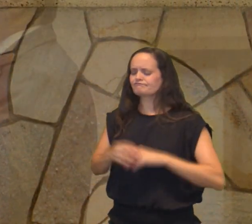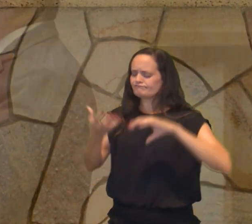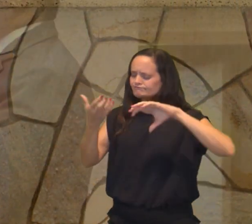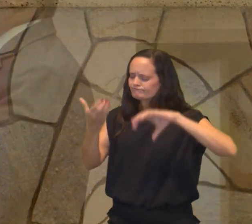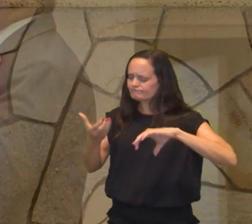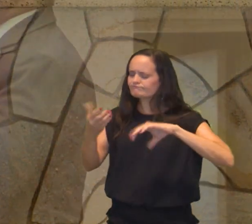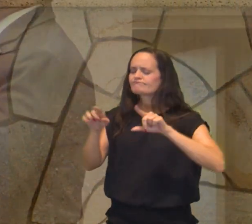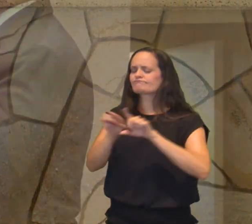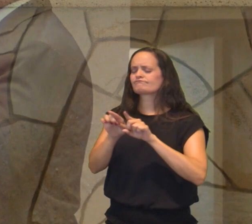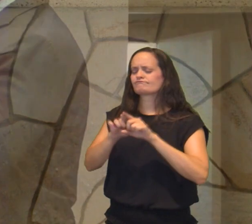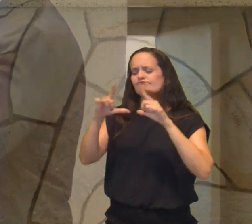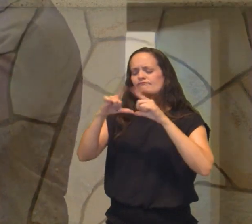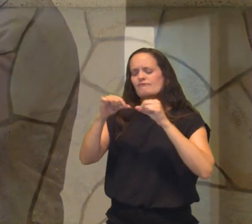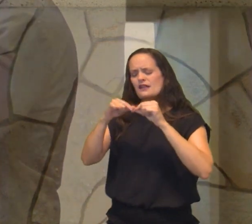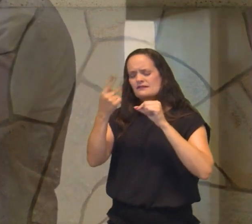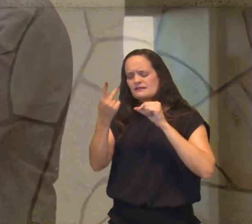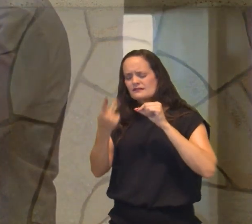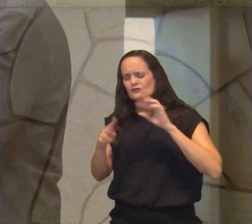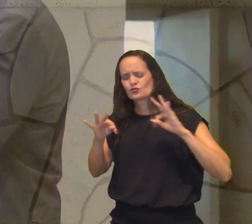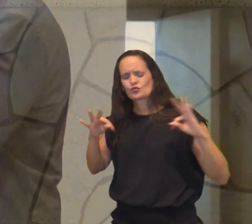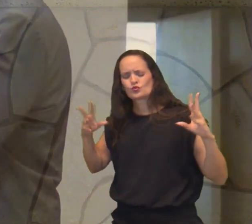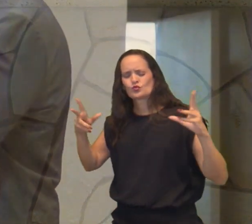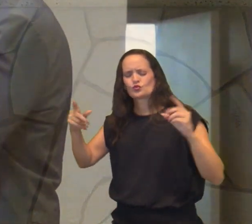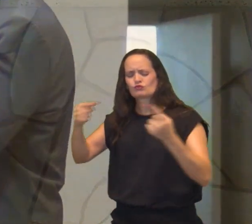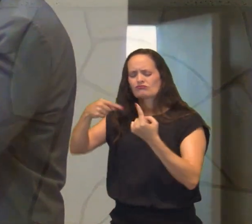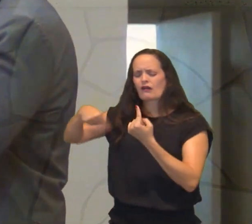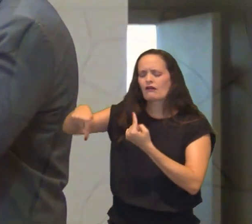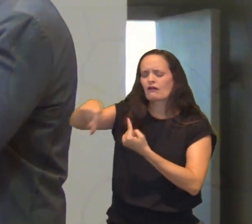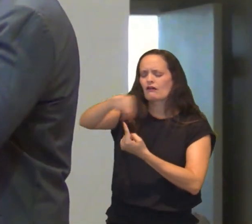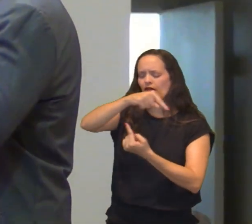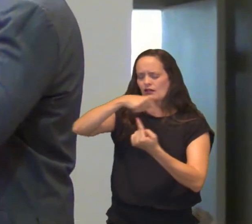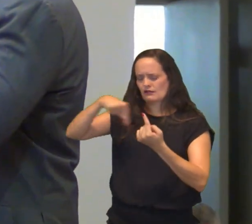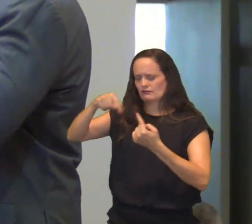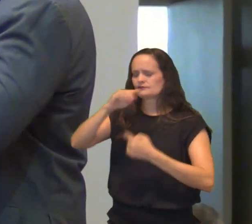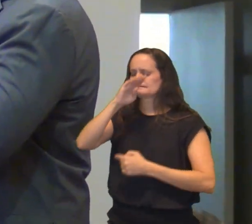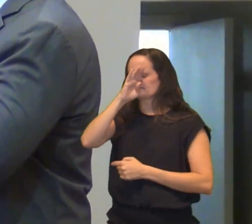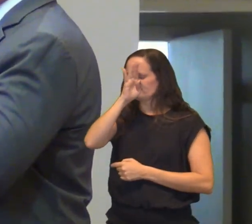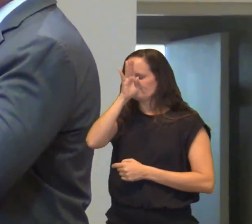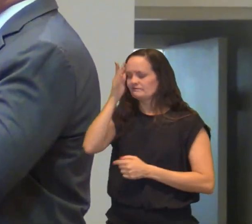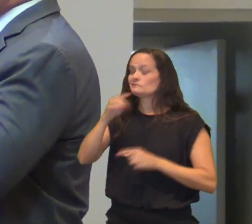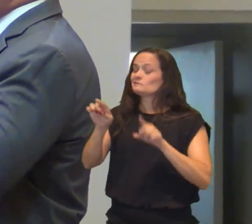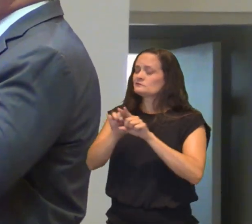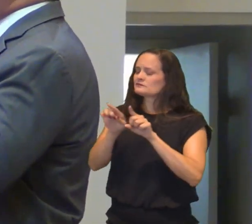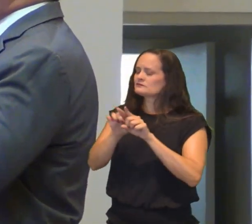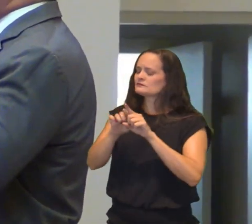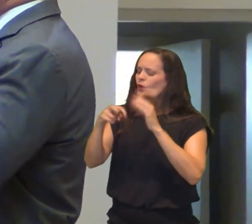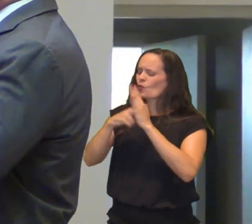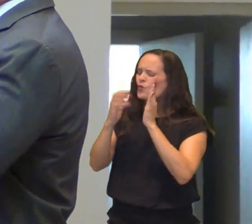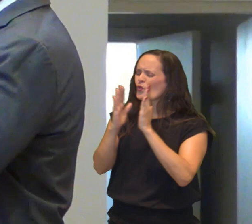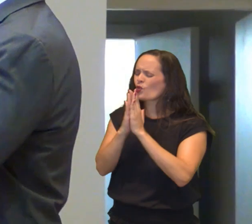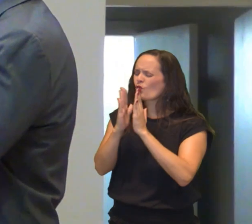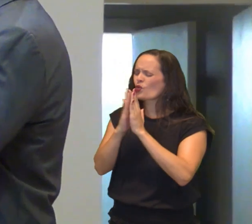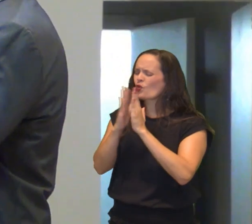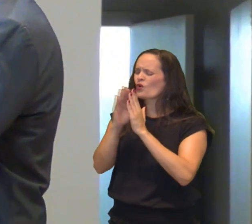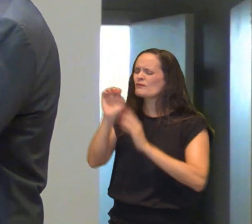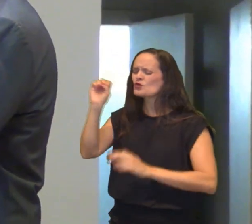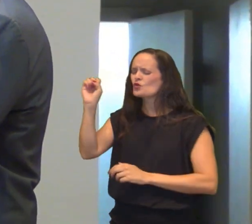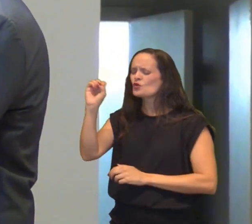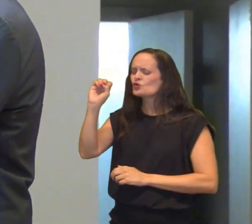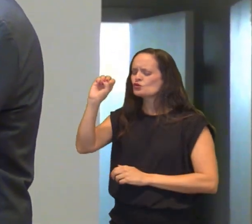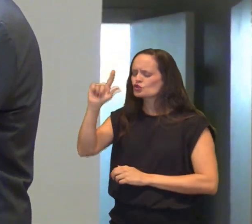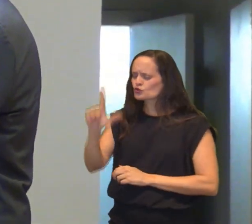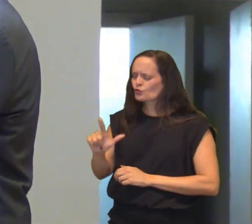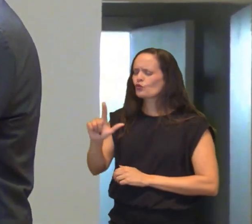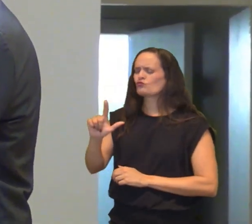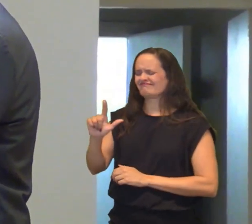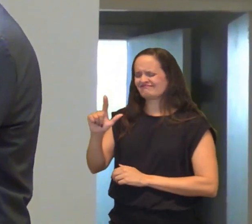Distrito Federal e também toda a sua representação política, ó Pai. Oramos pelo Rio Grande do Sul e os estados que estão